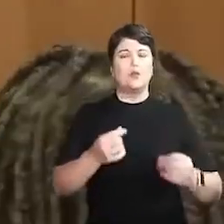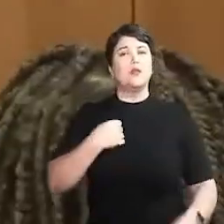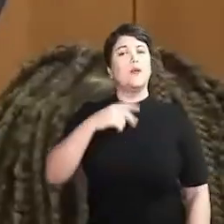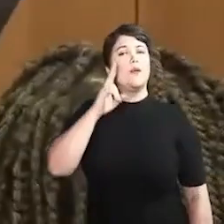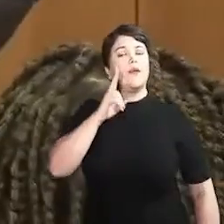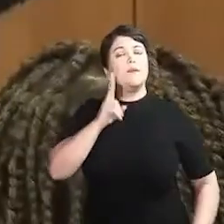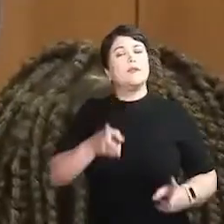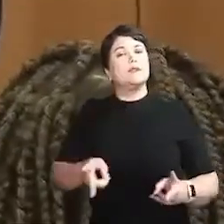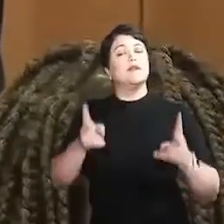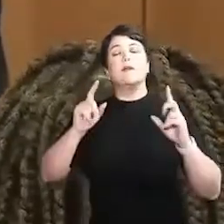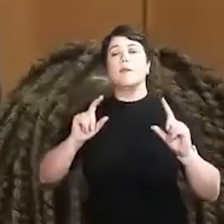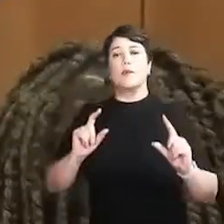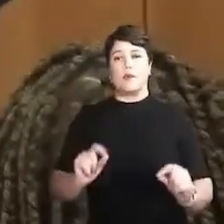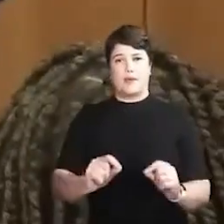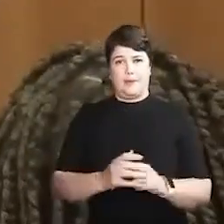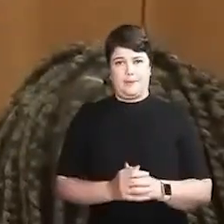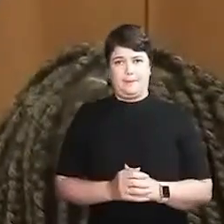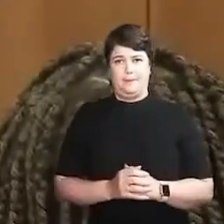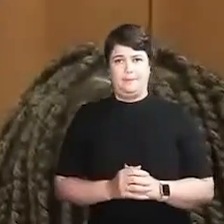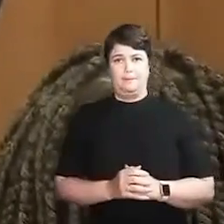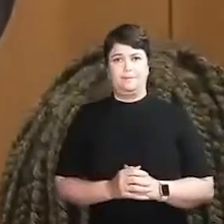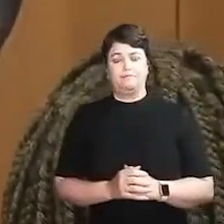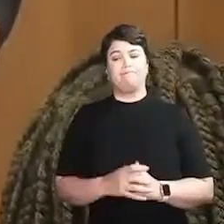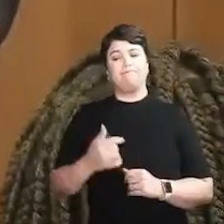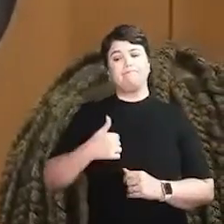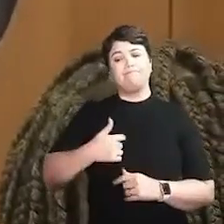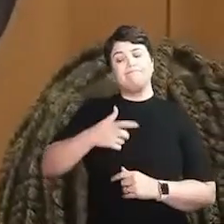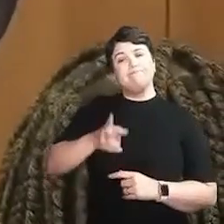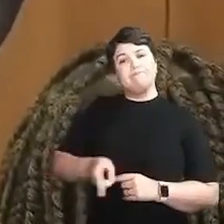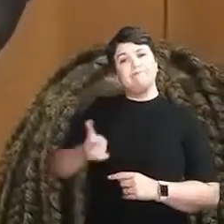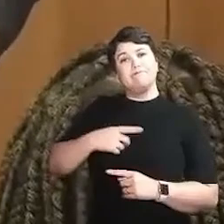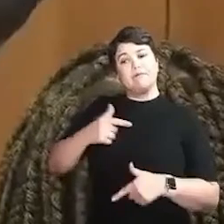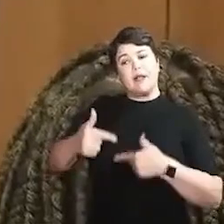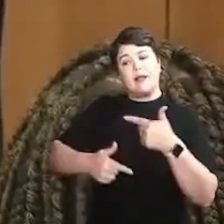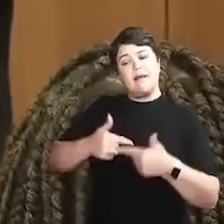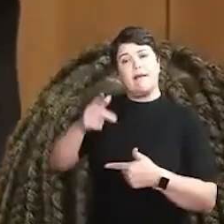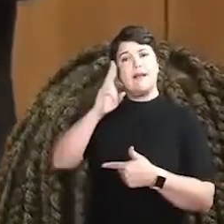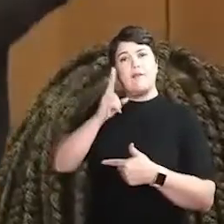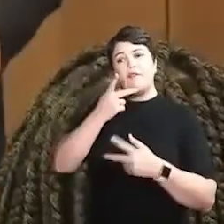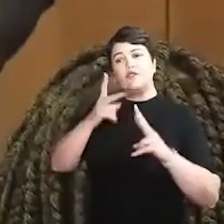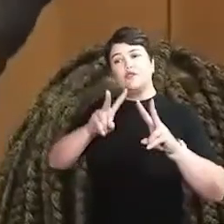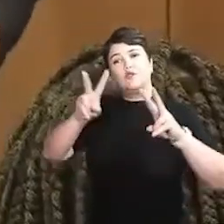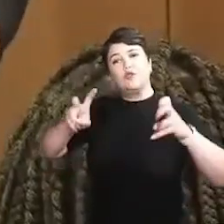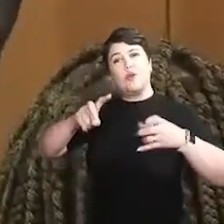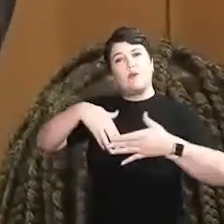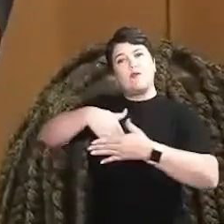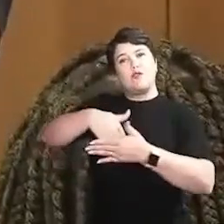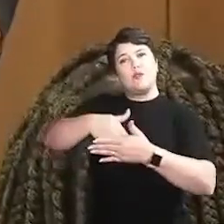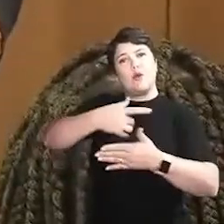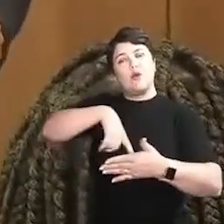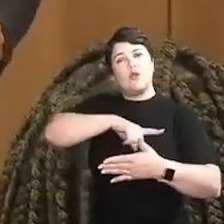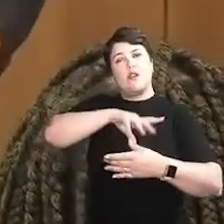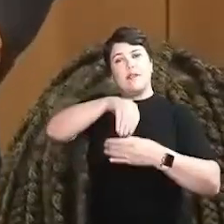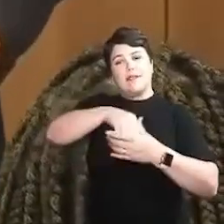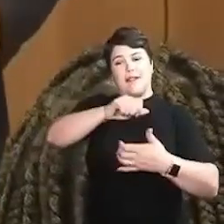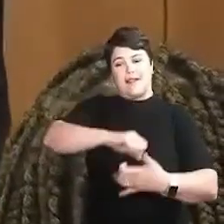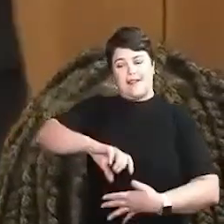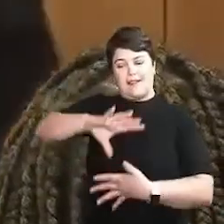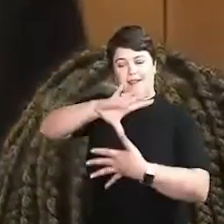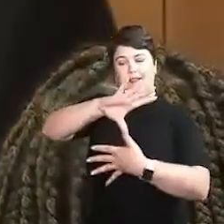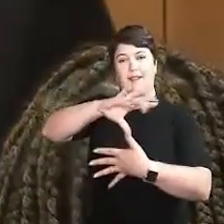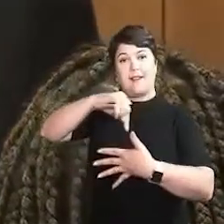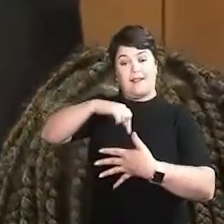sempre do fato de que quando nós tratamos de futebol nós estamos numa Pátria de